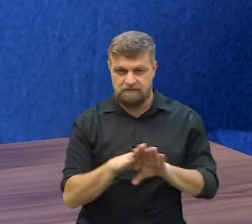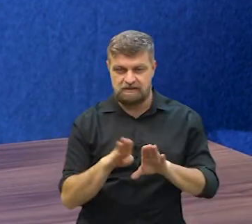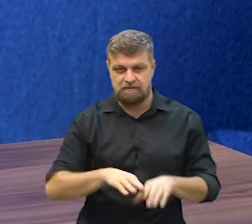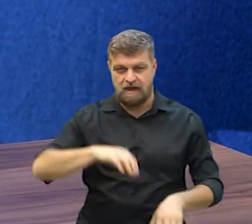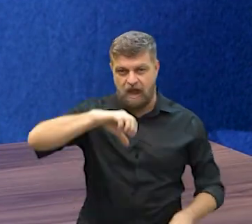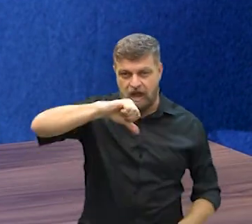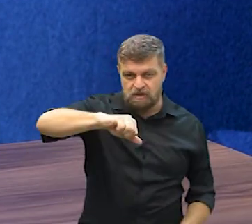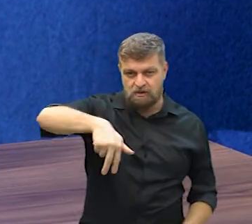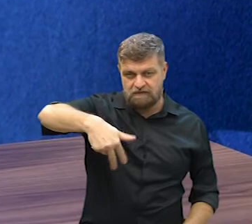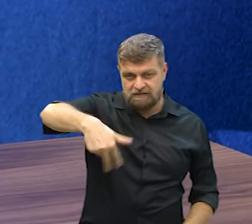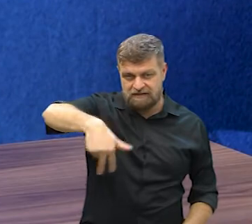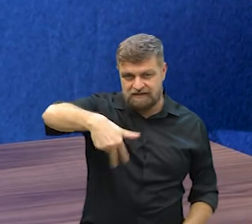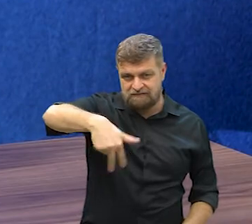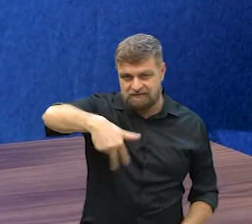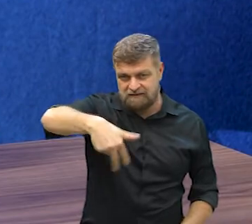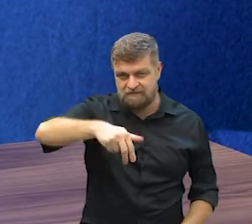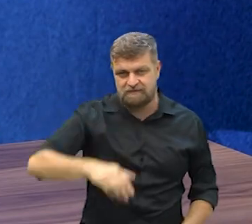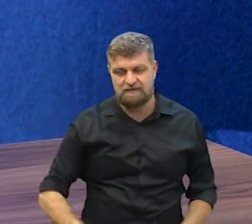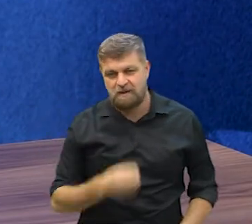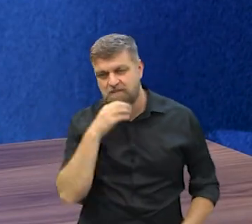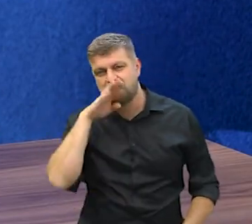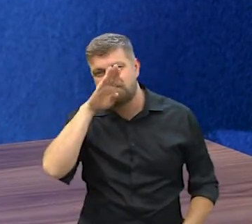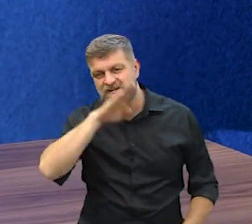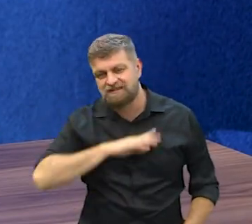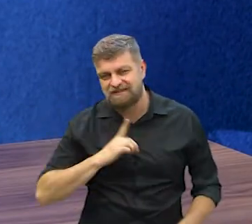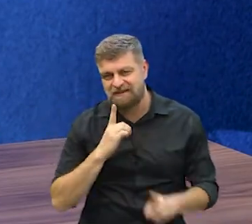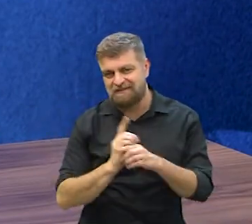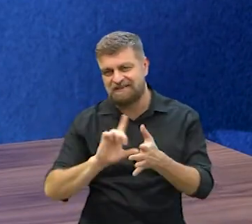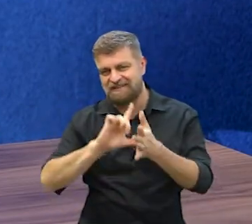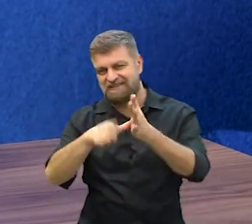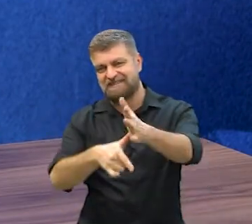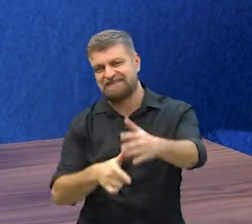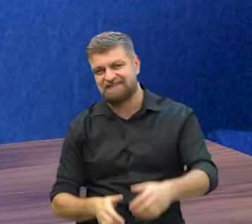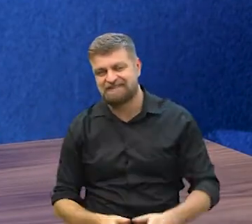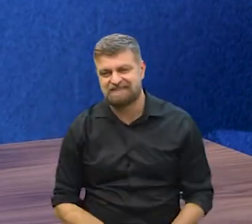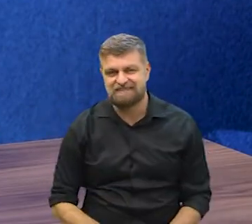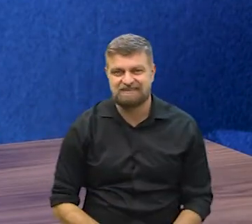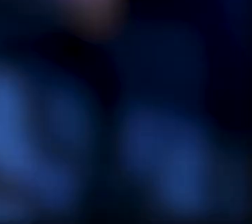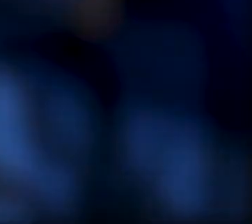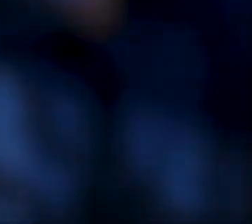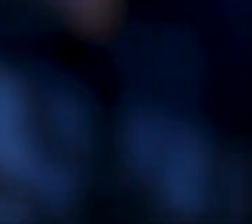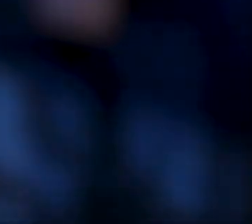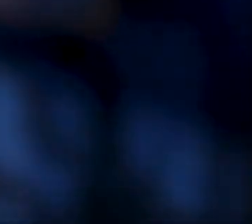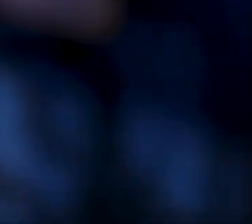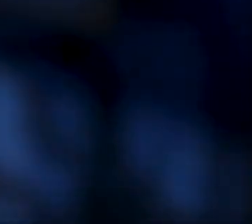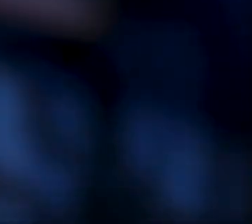4 da NET e no canal 9 da Vivo Fibra. Uma boa tarde e até mais!